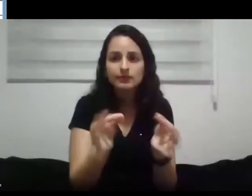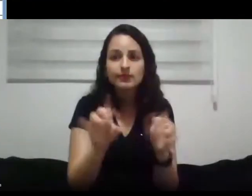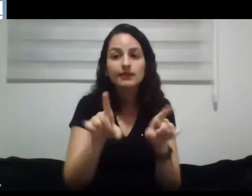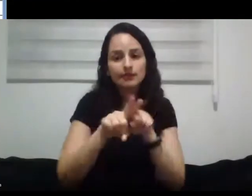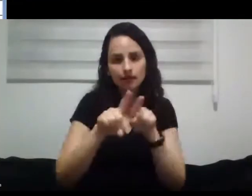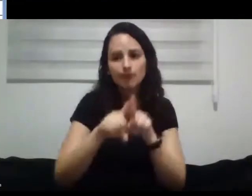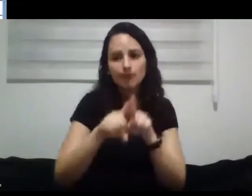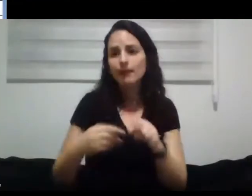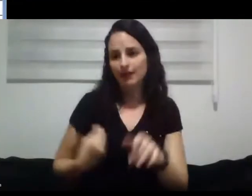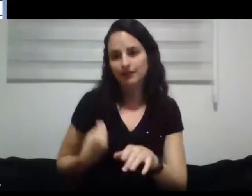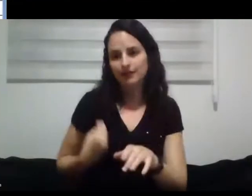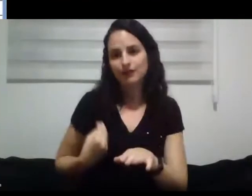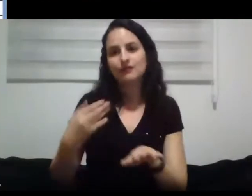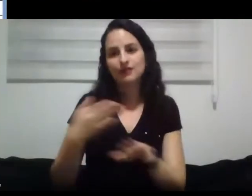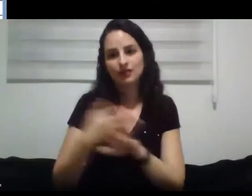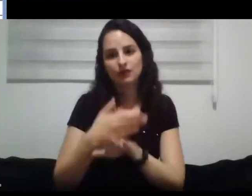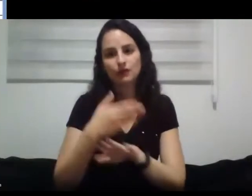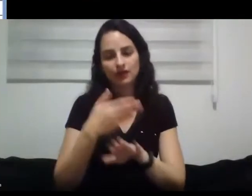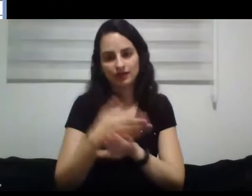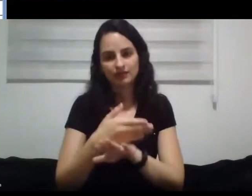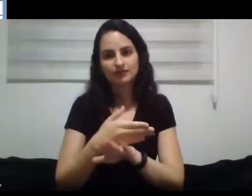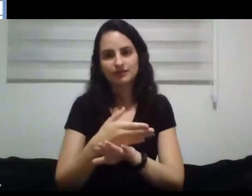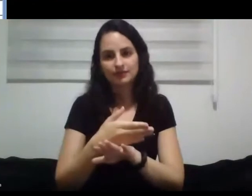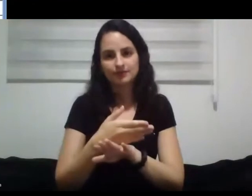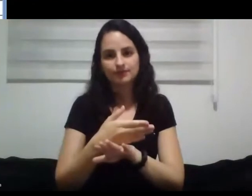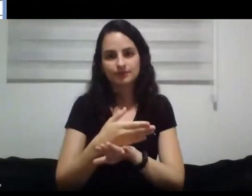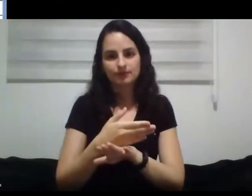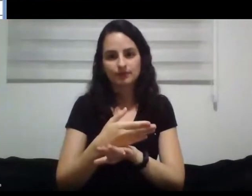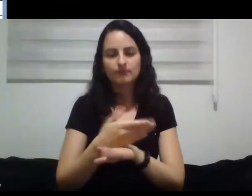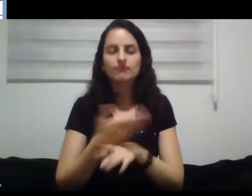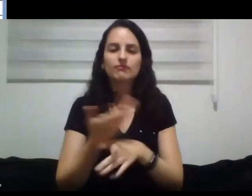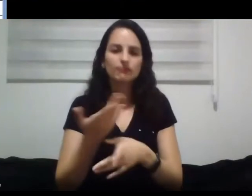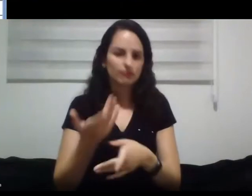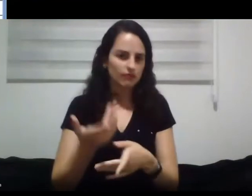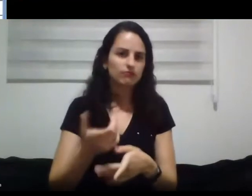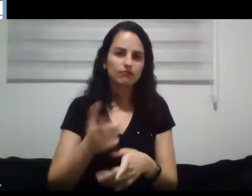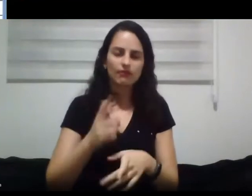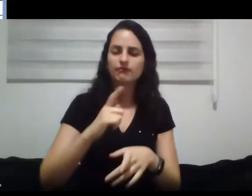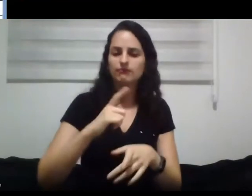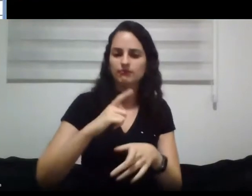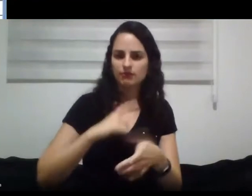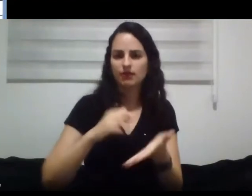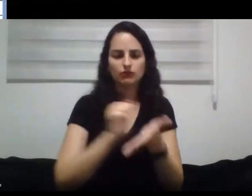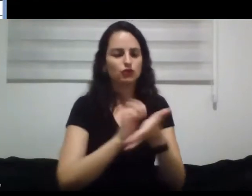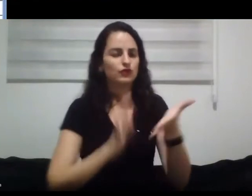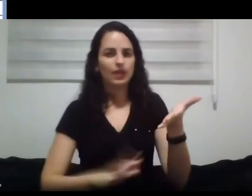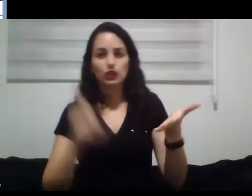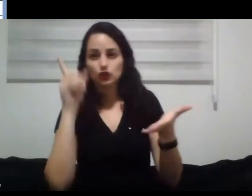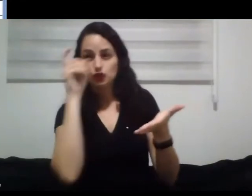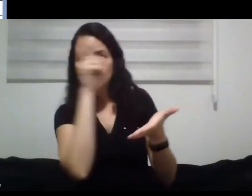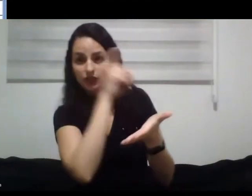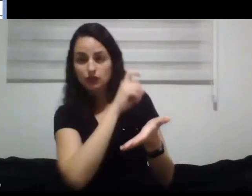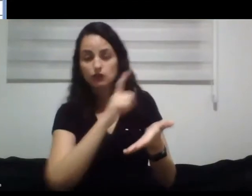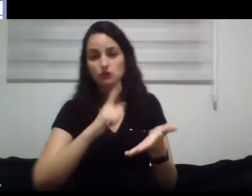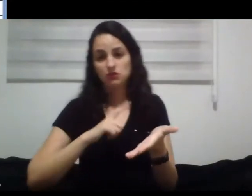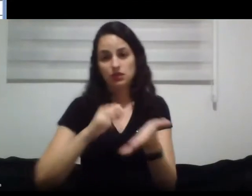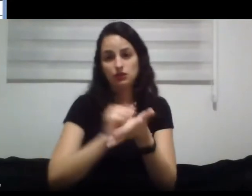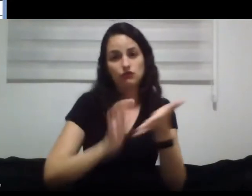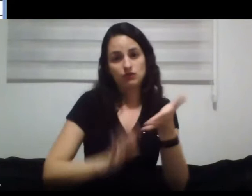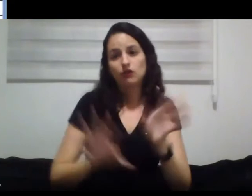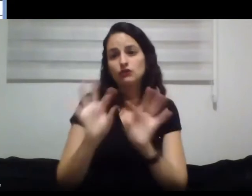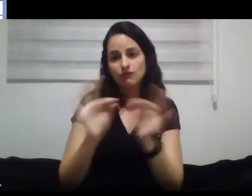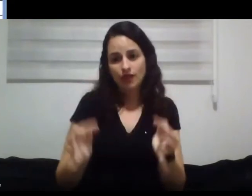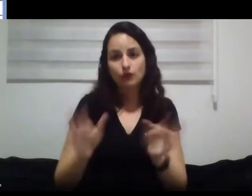Eu sou o próximo, Roberto Martins. Então, isso, gente, por favor, vamos se organizando aí, vocês estão sabendo. É Roberto, Rosa,